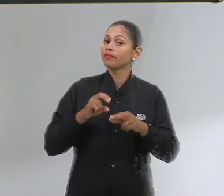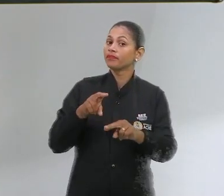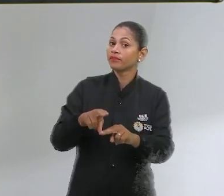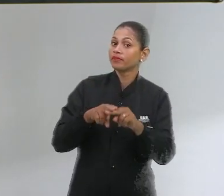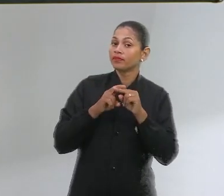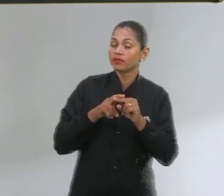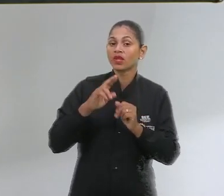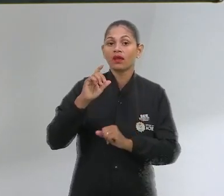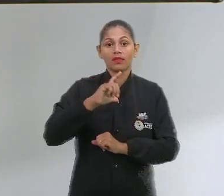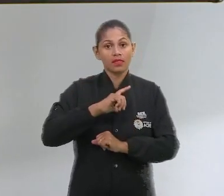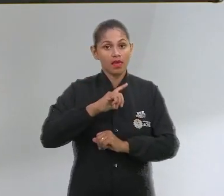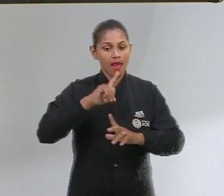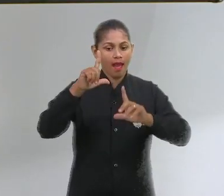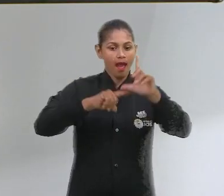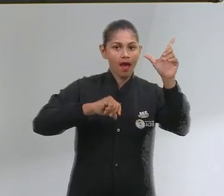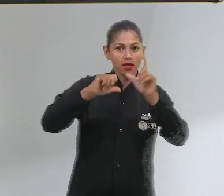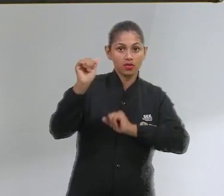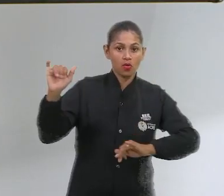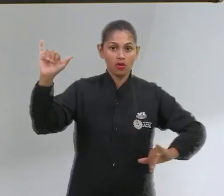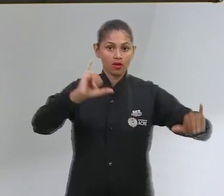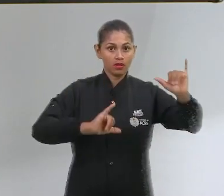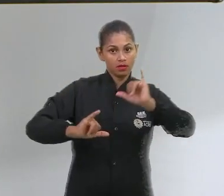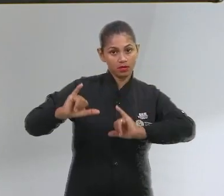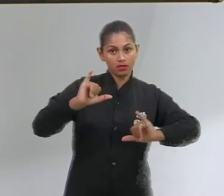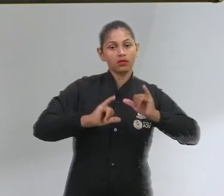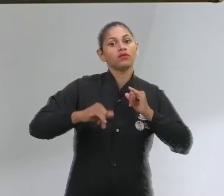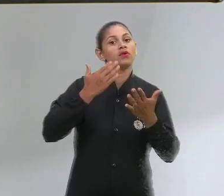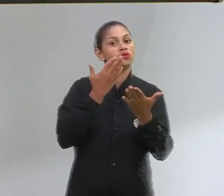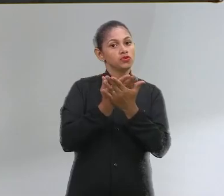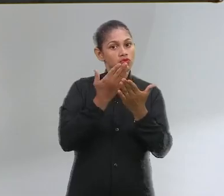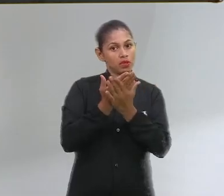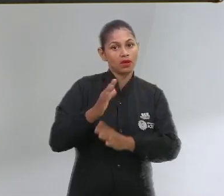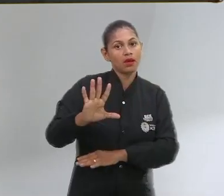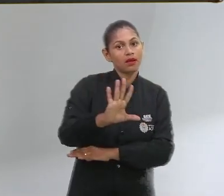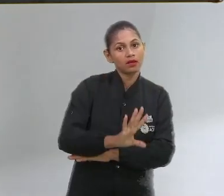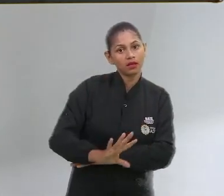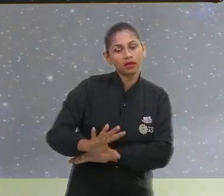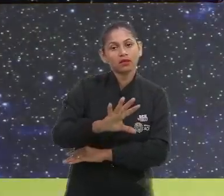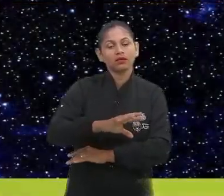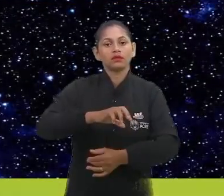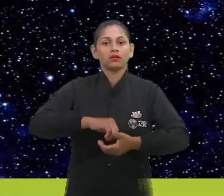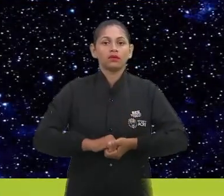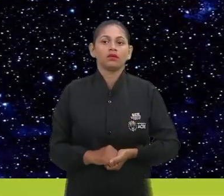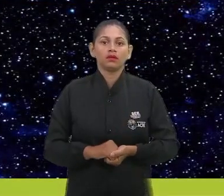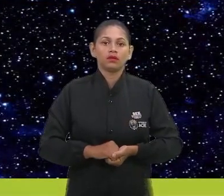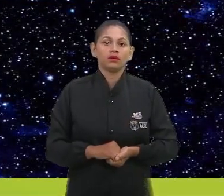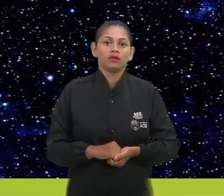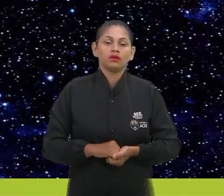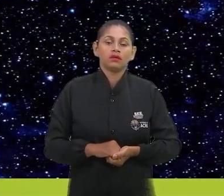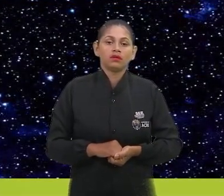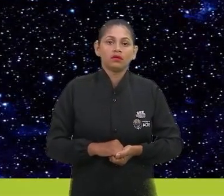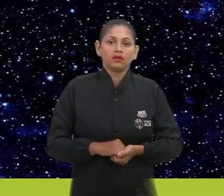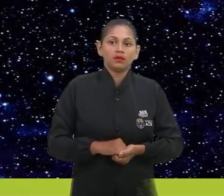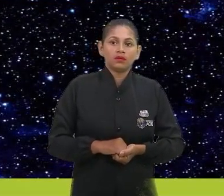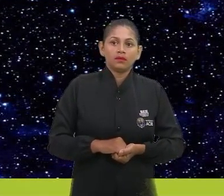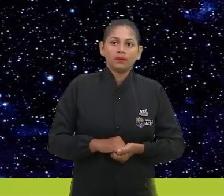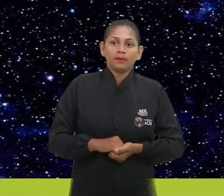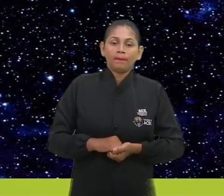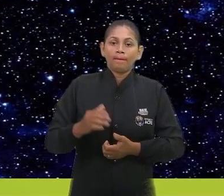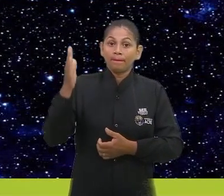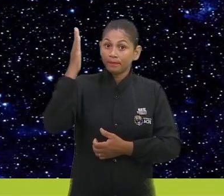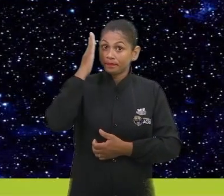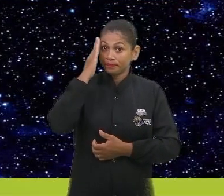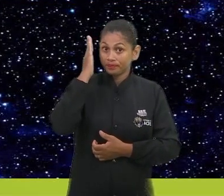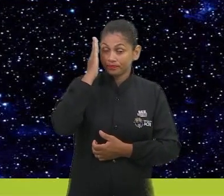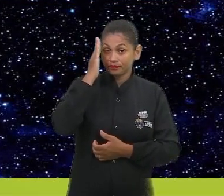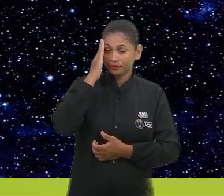a astroquímica que vai estudar essa área. Então vamos lá, seguindo. Sabendo que a astroquímica